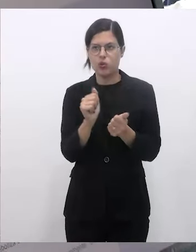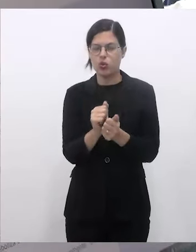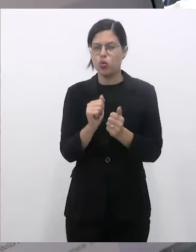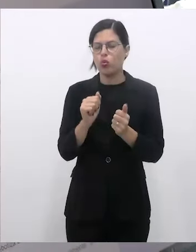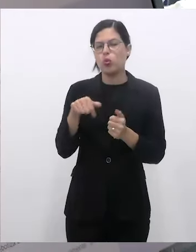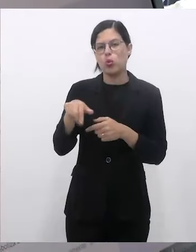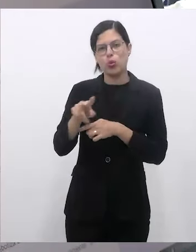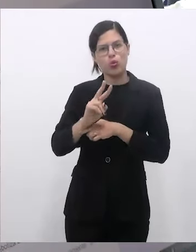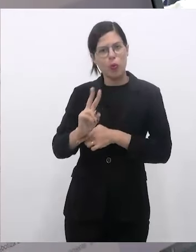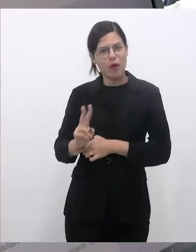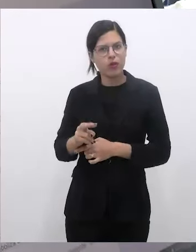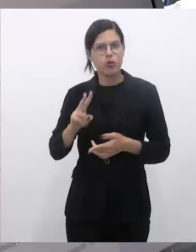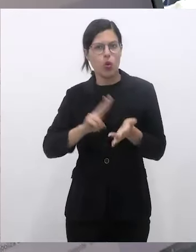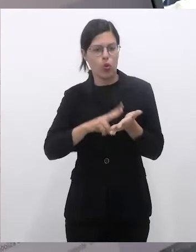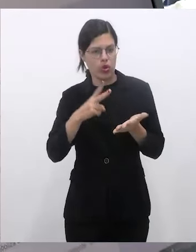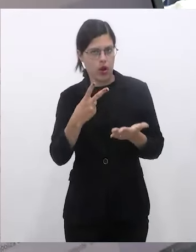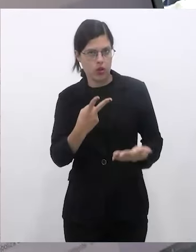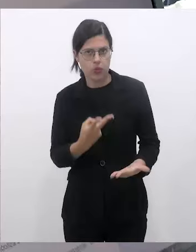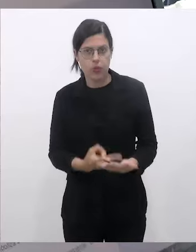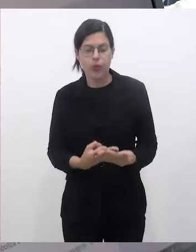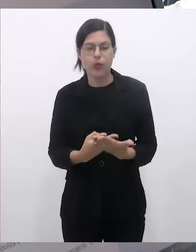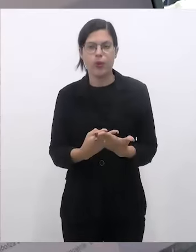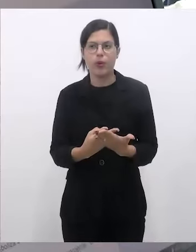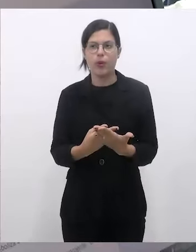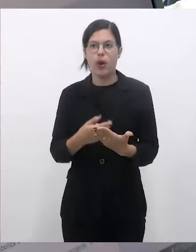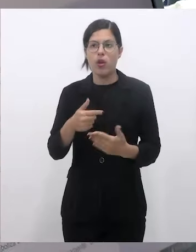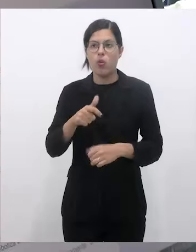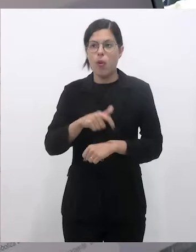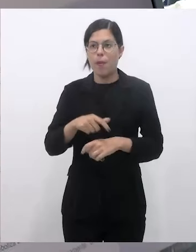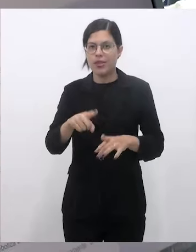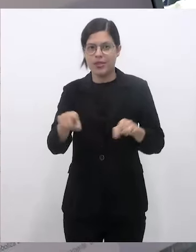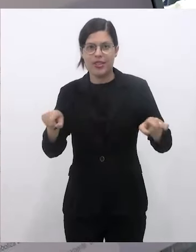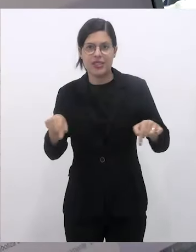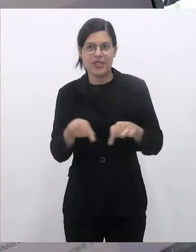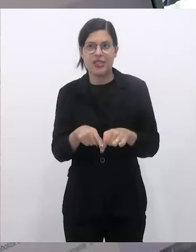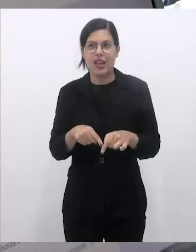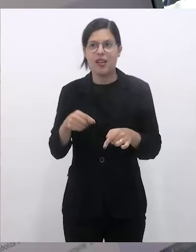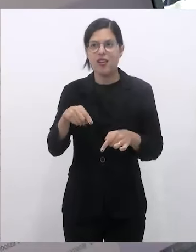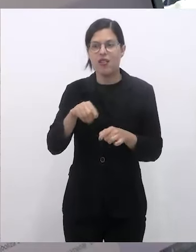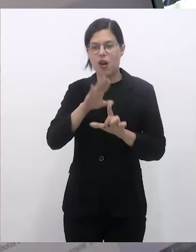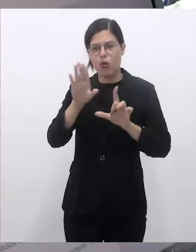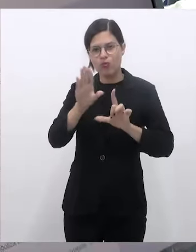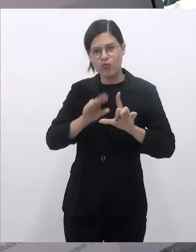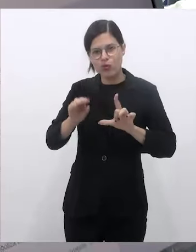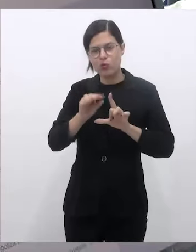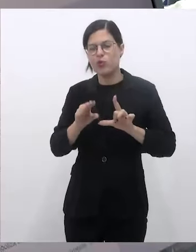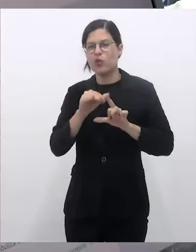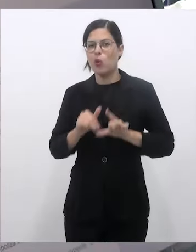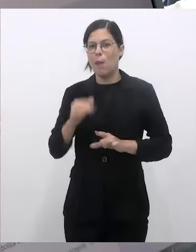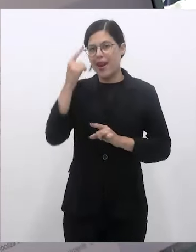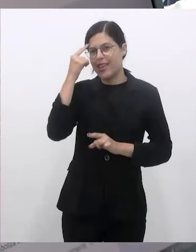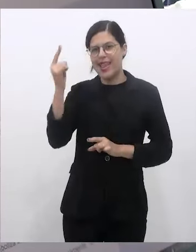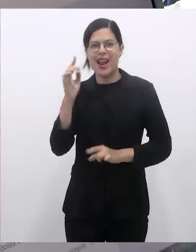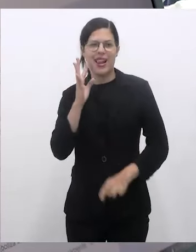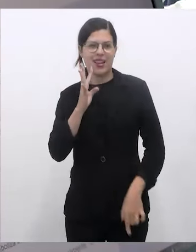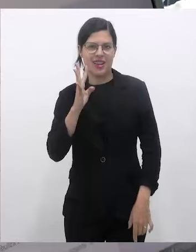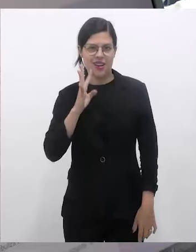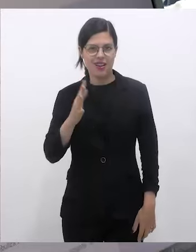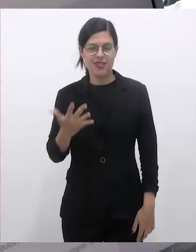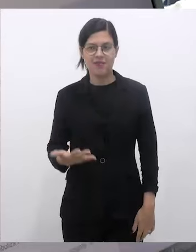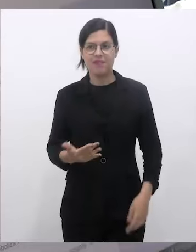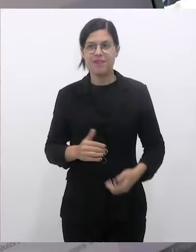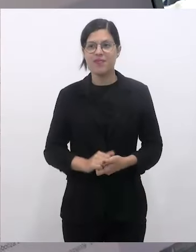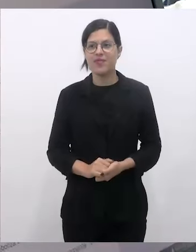junto com o supervisor e o tradutor, e aí quando chega no estúdio o dublador dá uma ideia super legal,